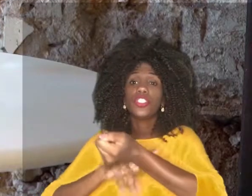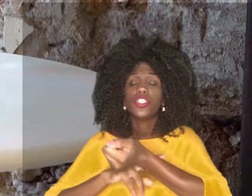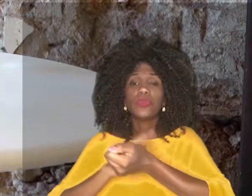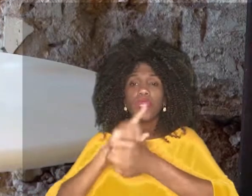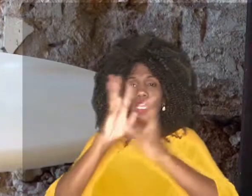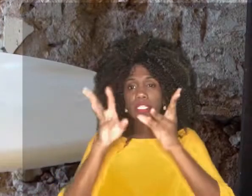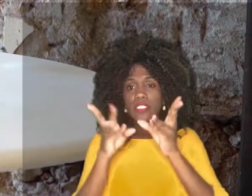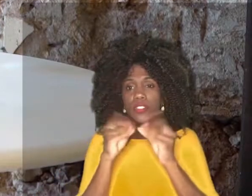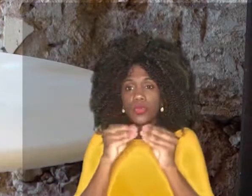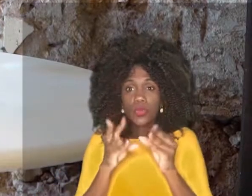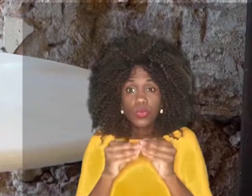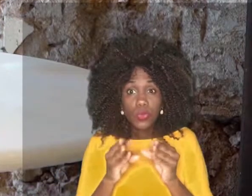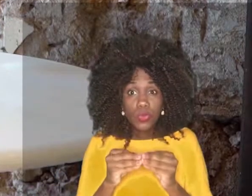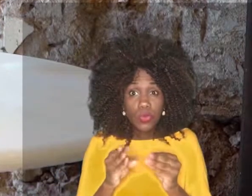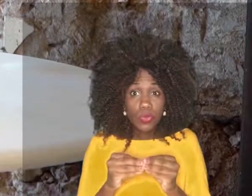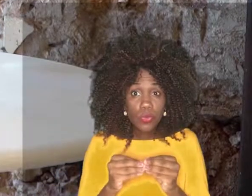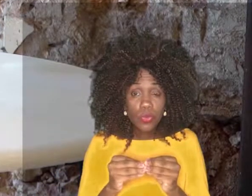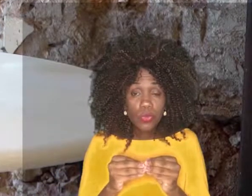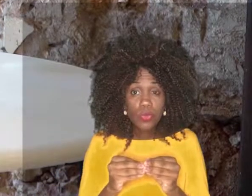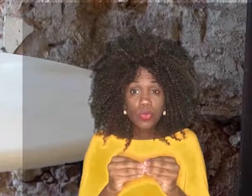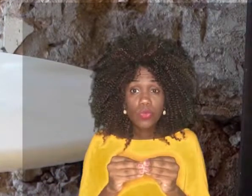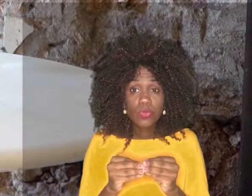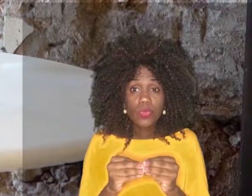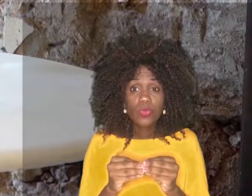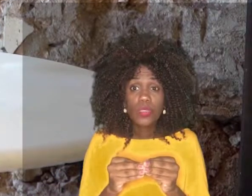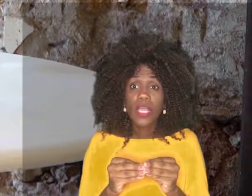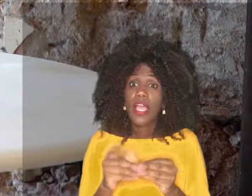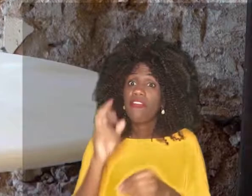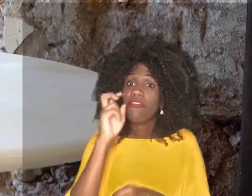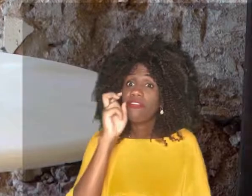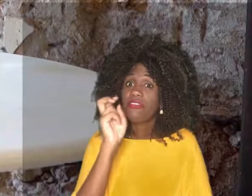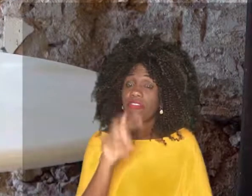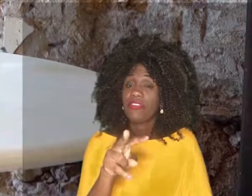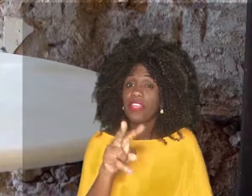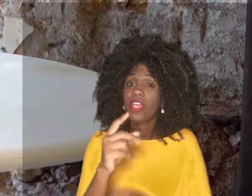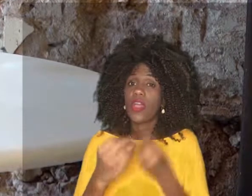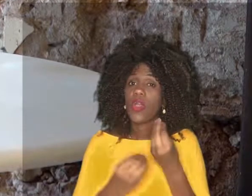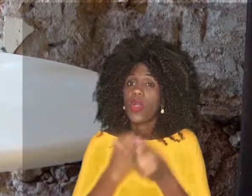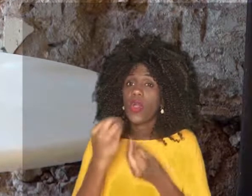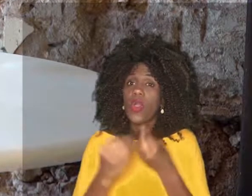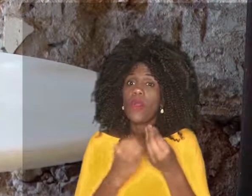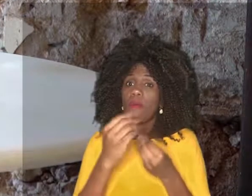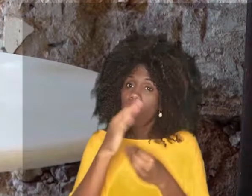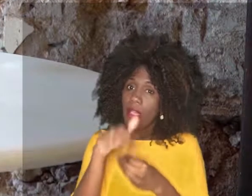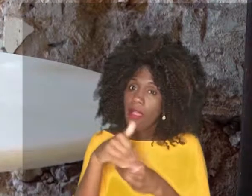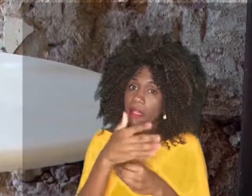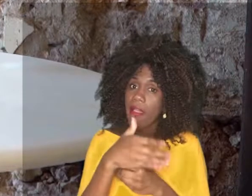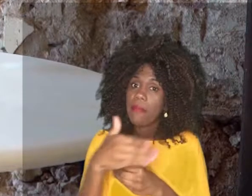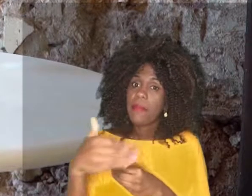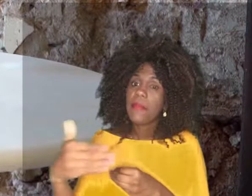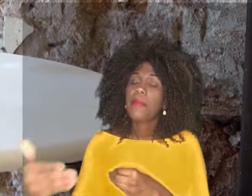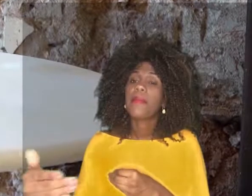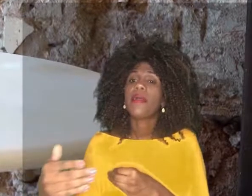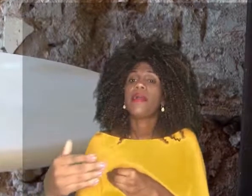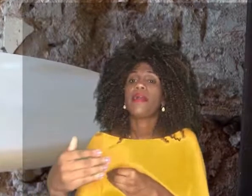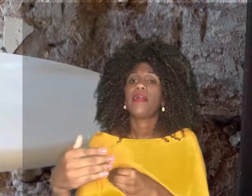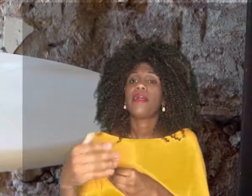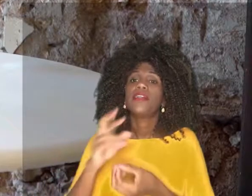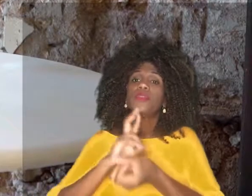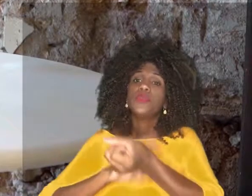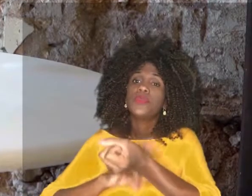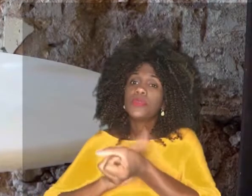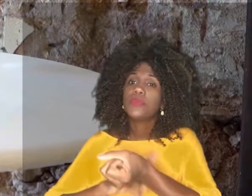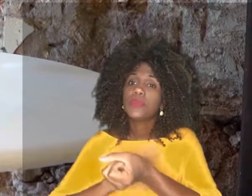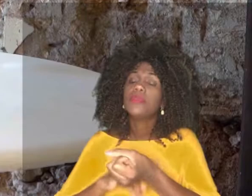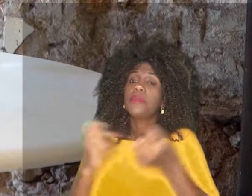assim, sintetizar esses ritmos, ou seja, ver as células matrizes desses ritmos